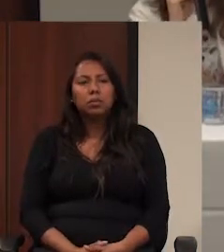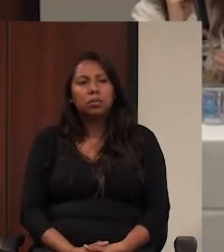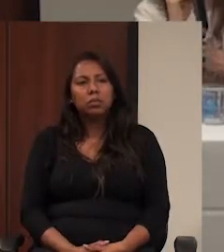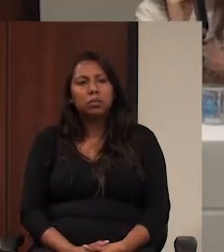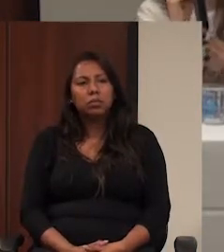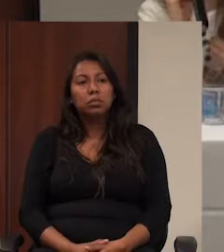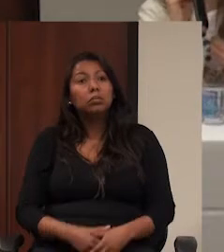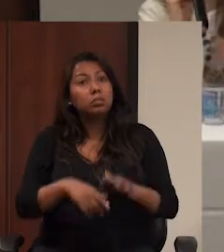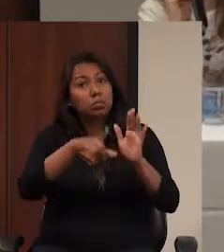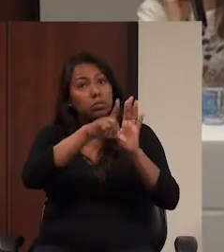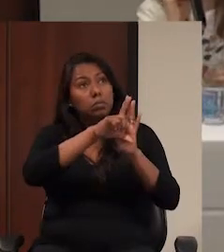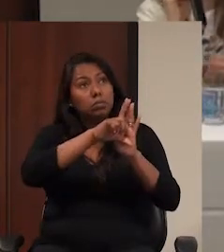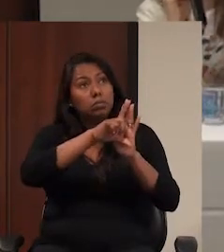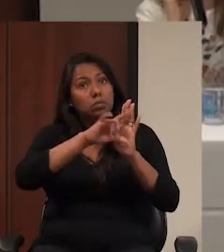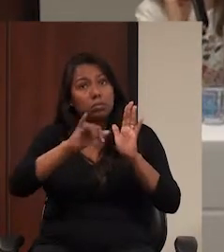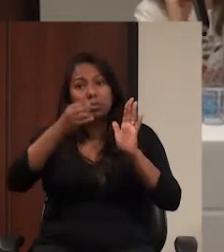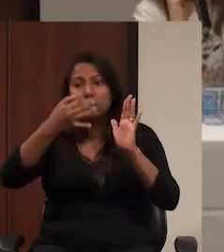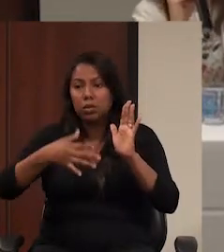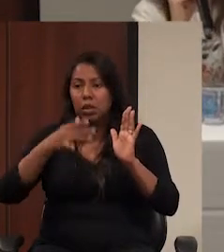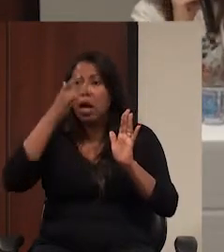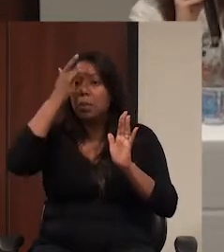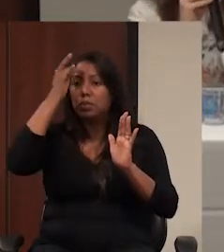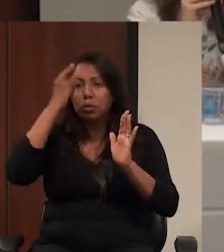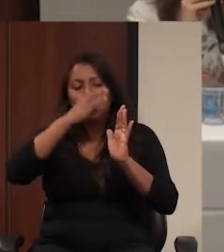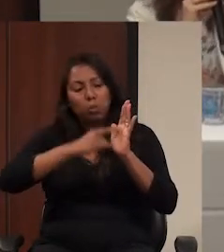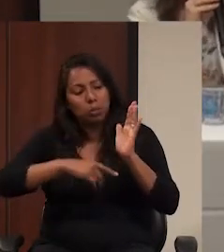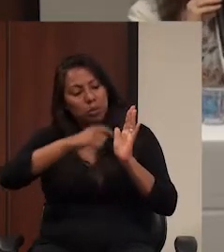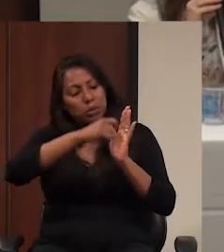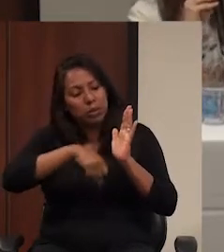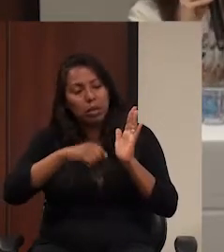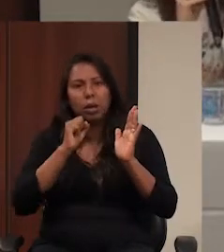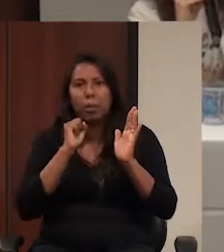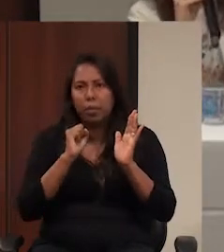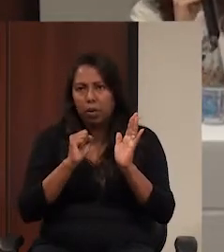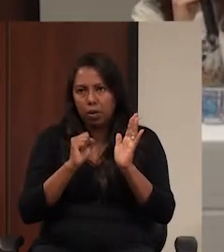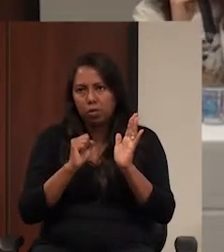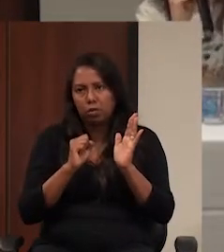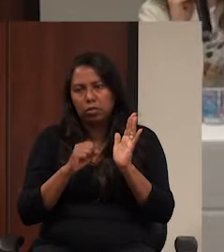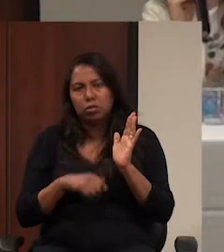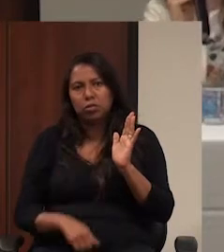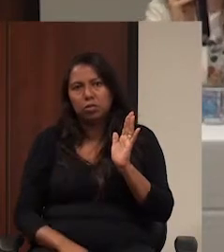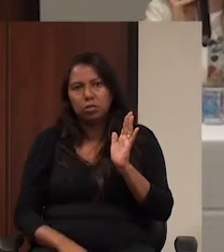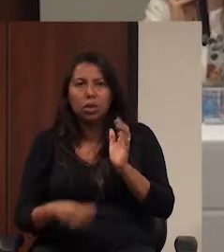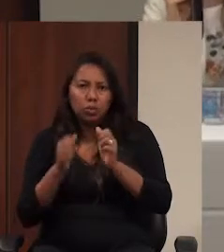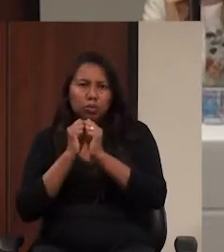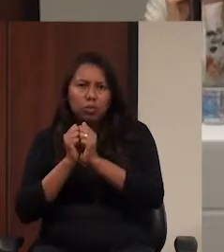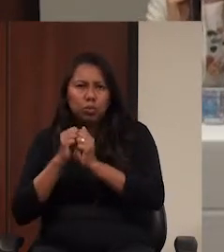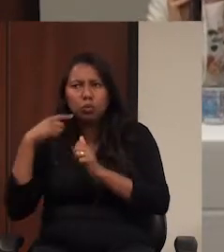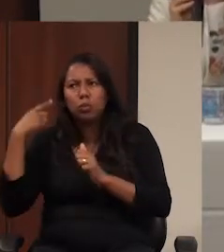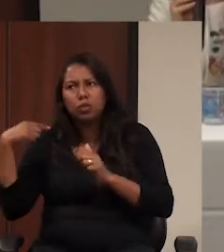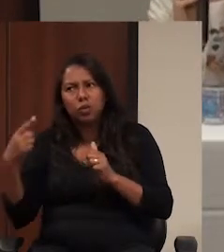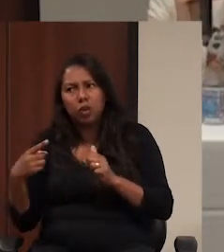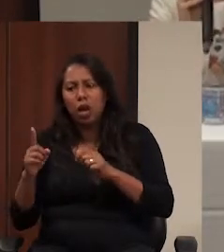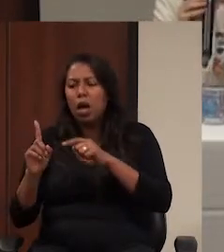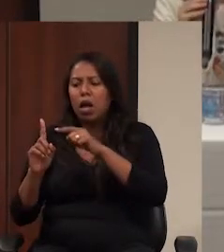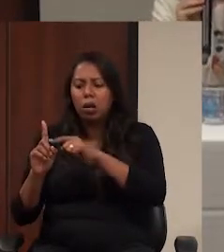A lei reconhece que a pessoa pode assinar uma procuração, tem um processo especial para isso, ela vai estar junto com um advogado que vai se